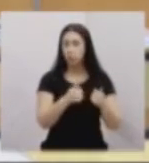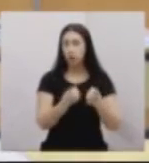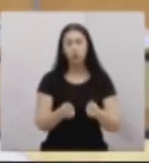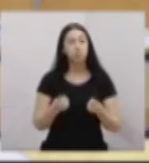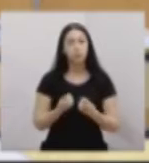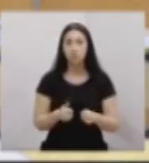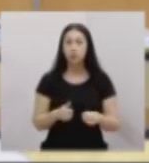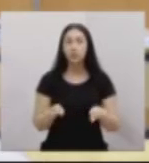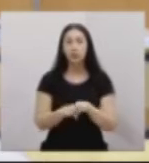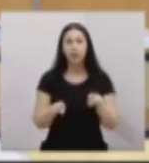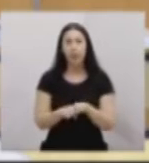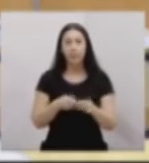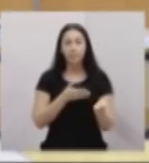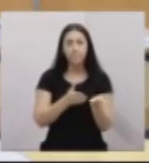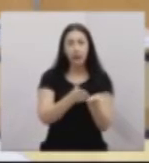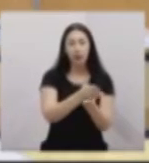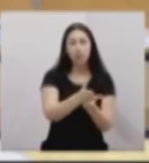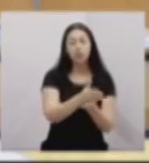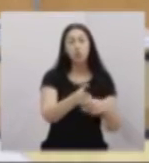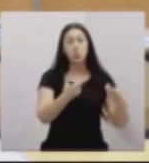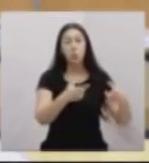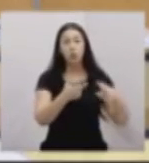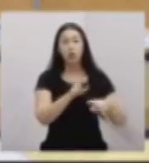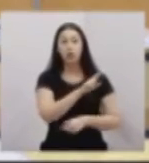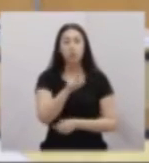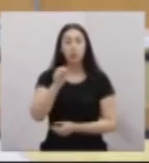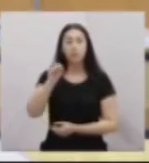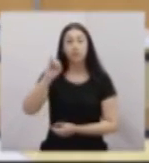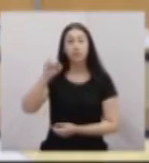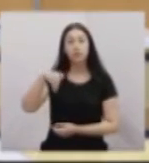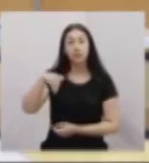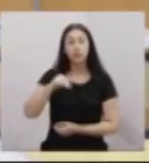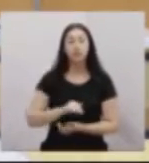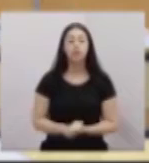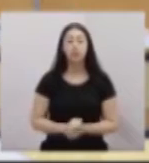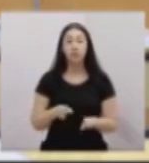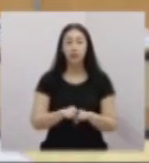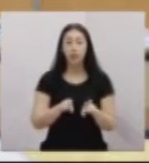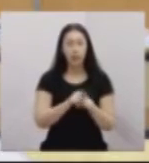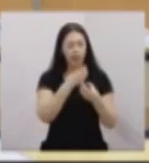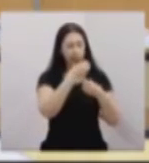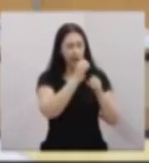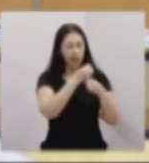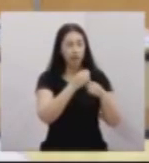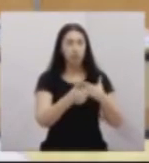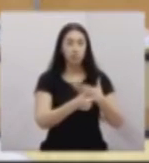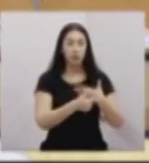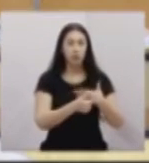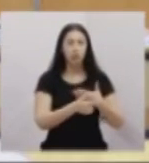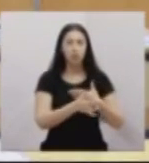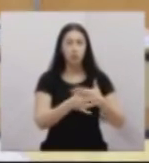passar em frente ao SIM, Serviço Integrado de Medicina, ao Laboratório Municipal e à